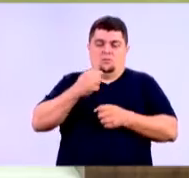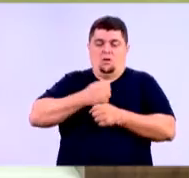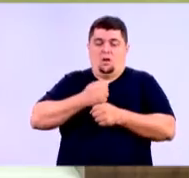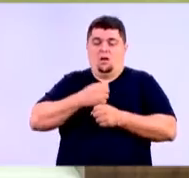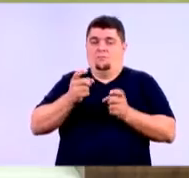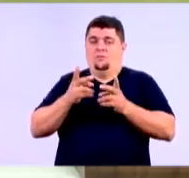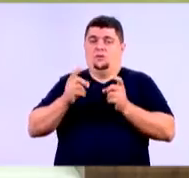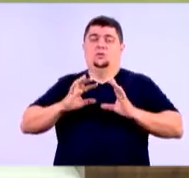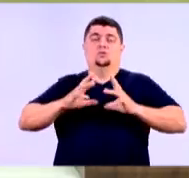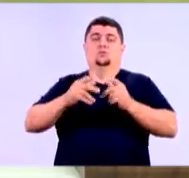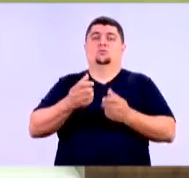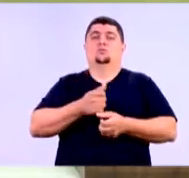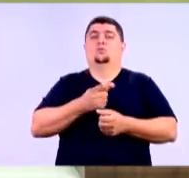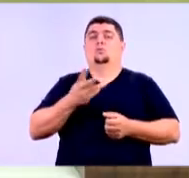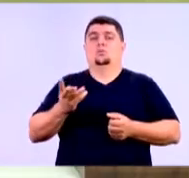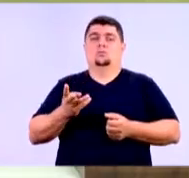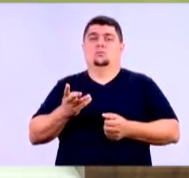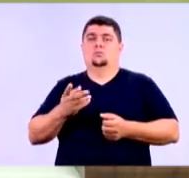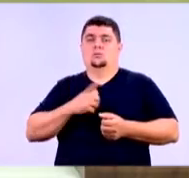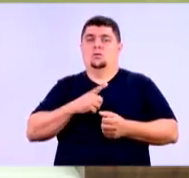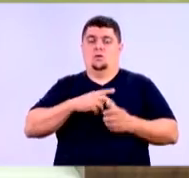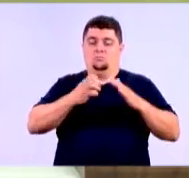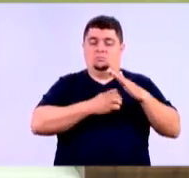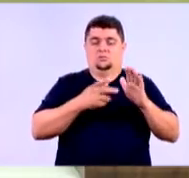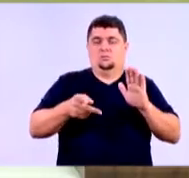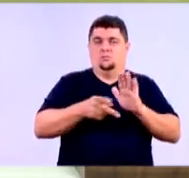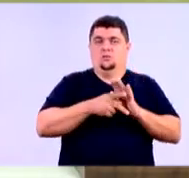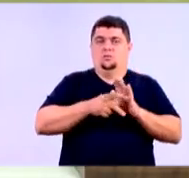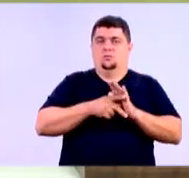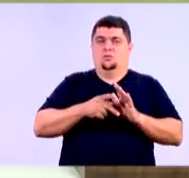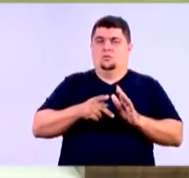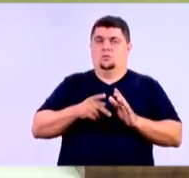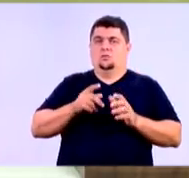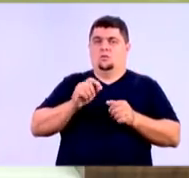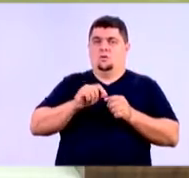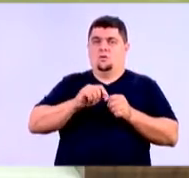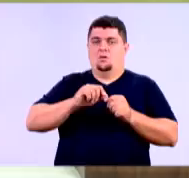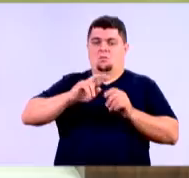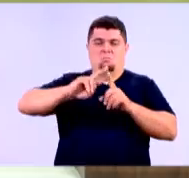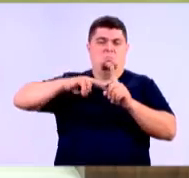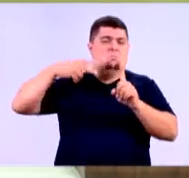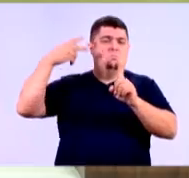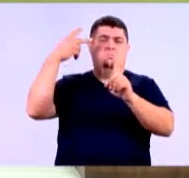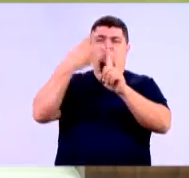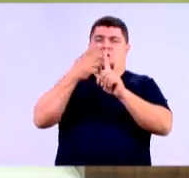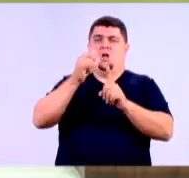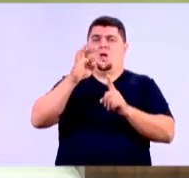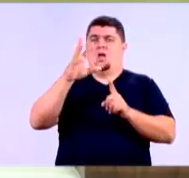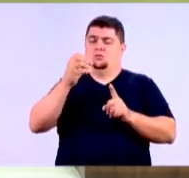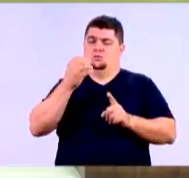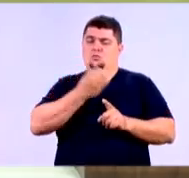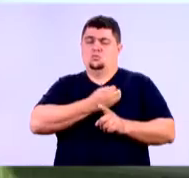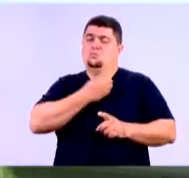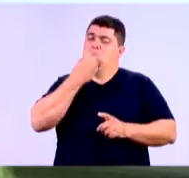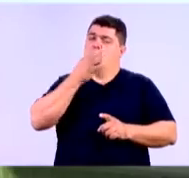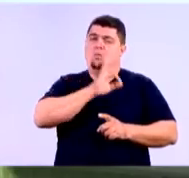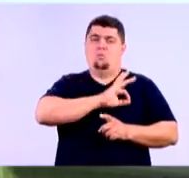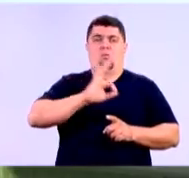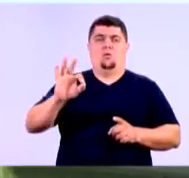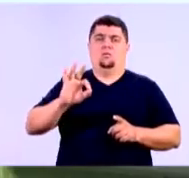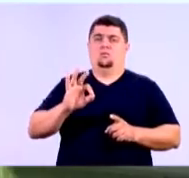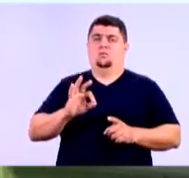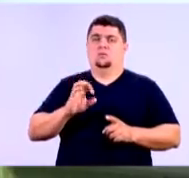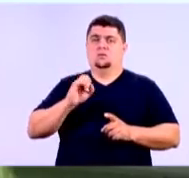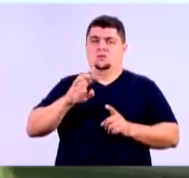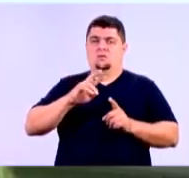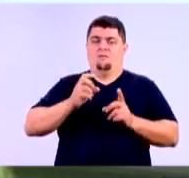ano? No caso dessa empresa, o volume de vendas dela representa quase 2 vezes o número do ativo, que é um número muito bom, né? É excelente, gente. Quanto